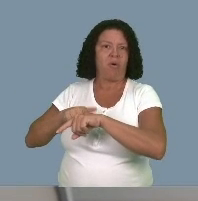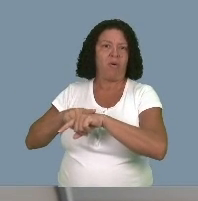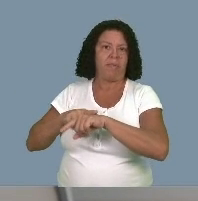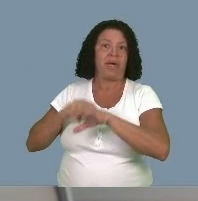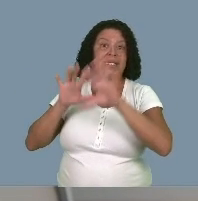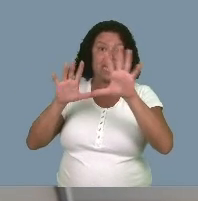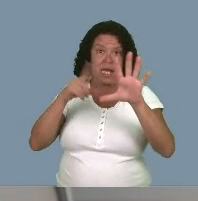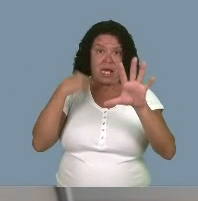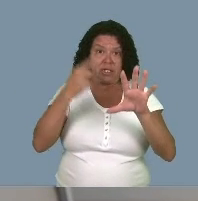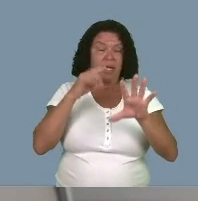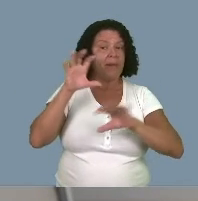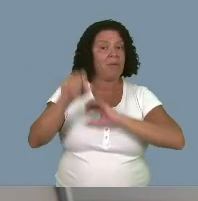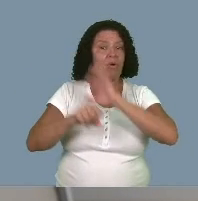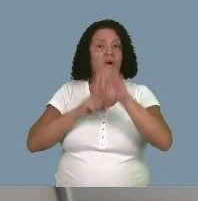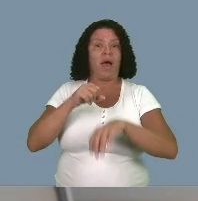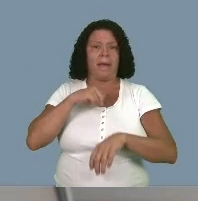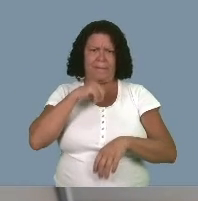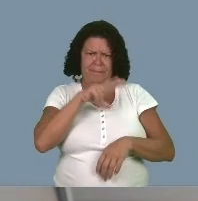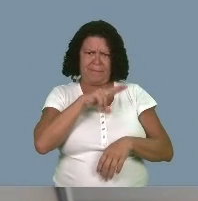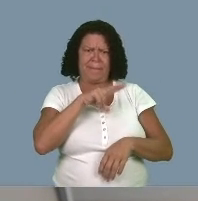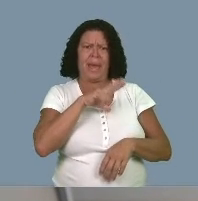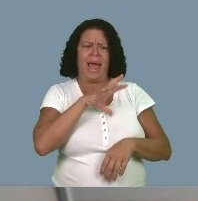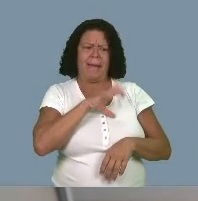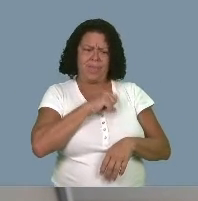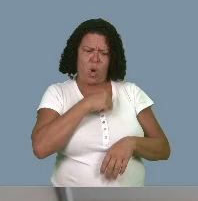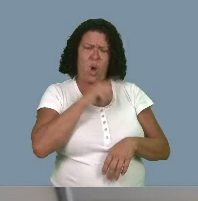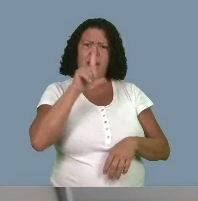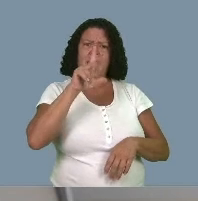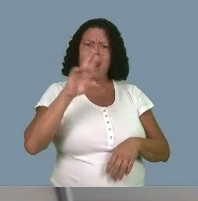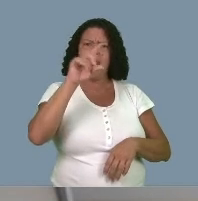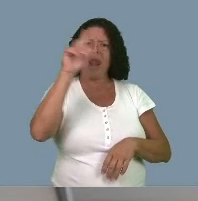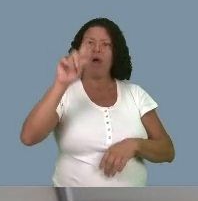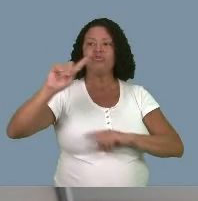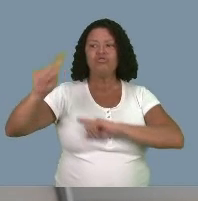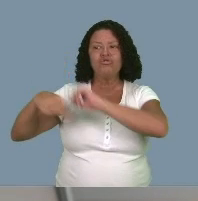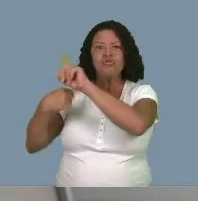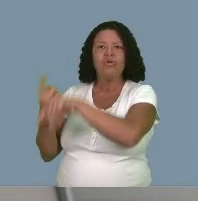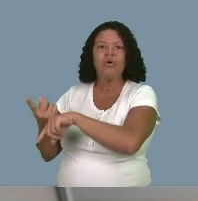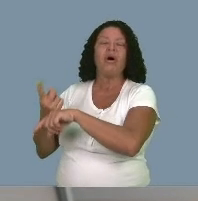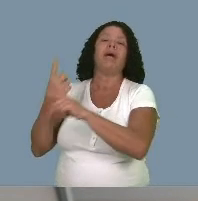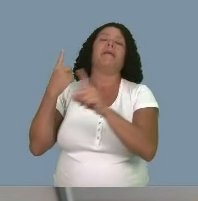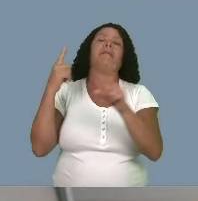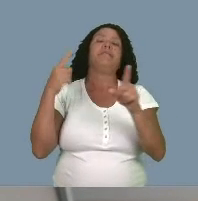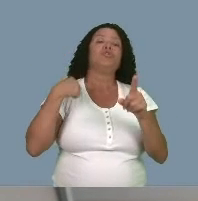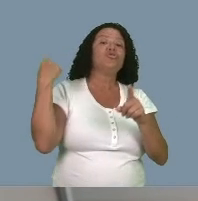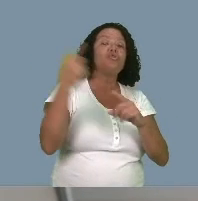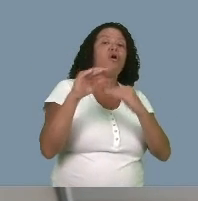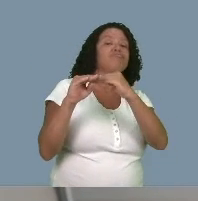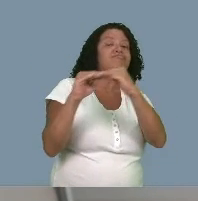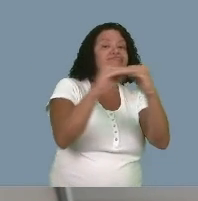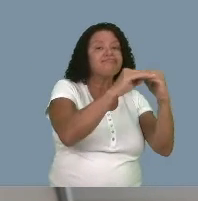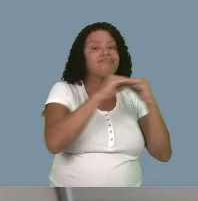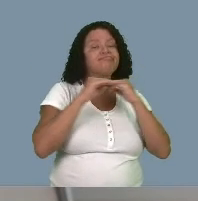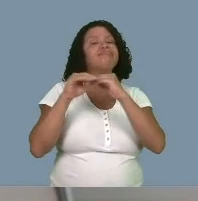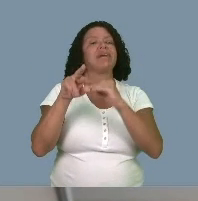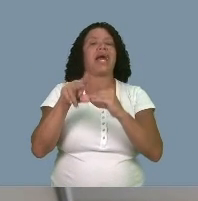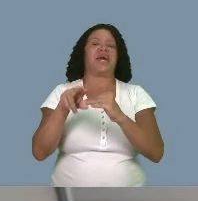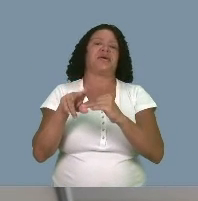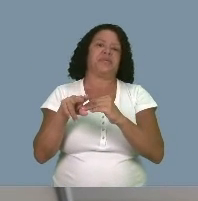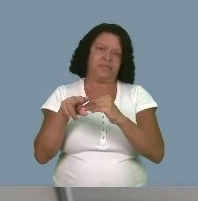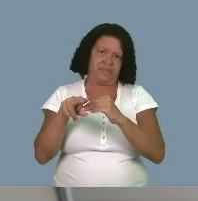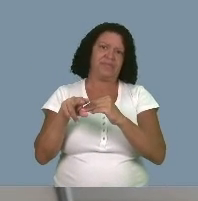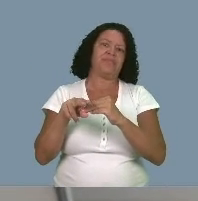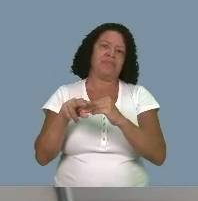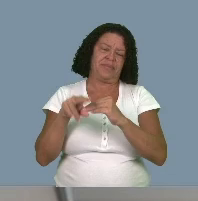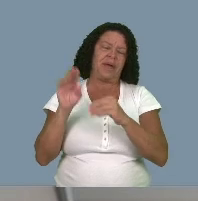Jamais nos cabe o amor particularista, a uns em detrimento de outros, porque todos são nossos irmãos credores de ternura e